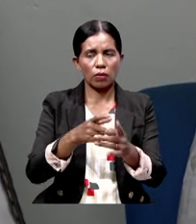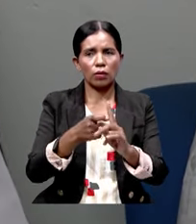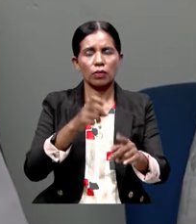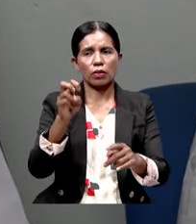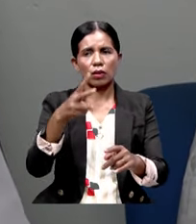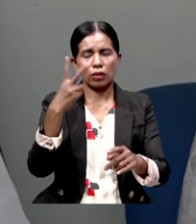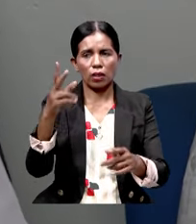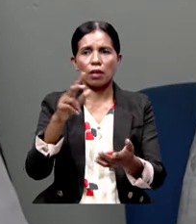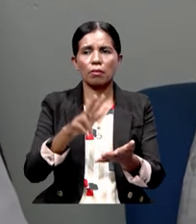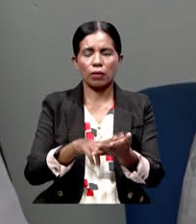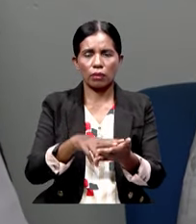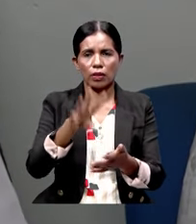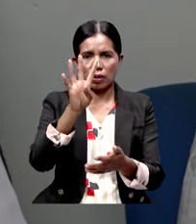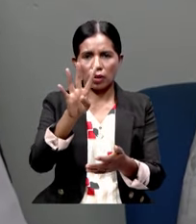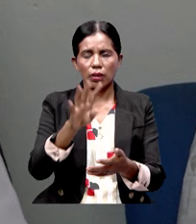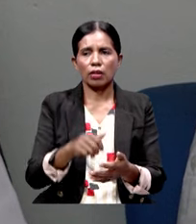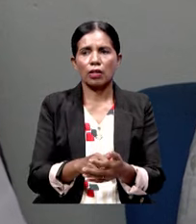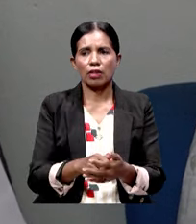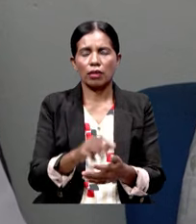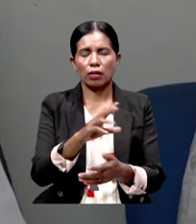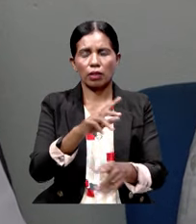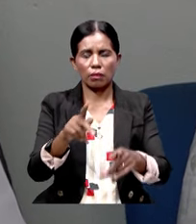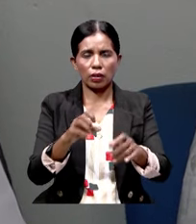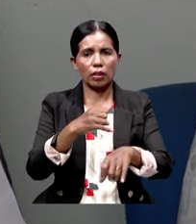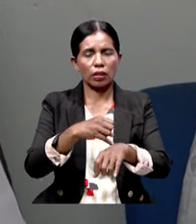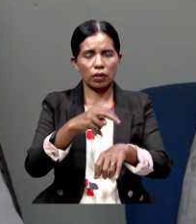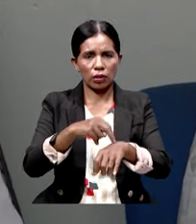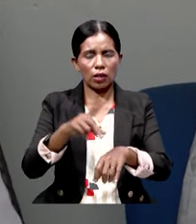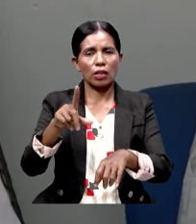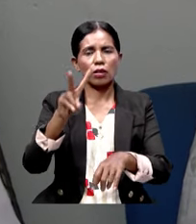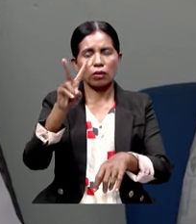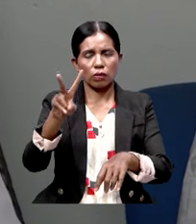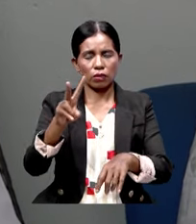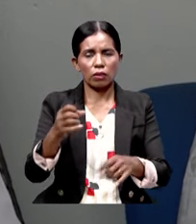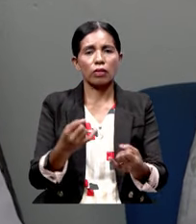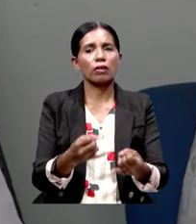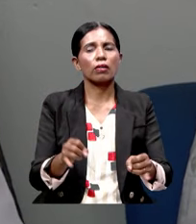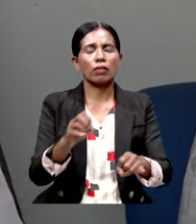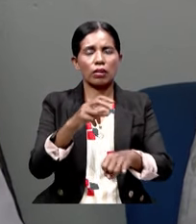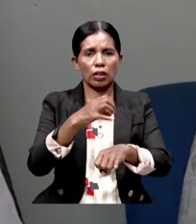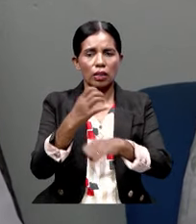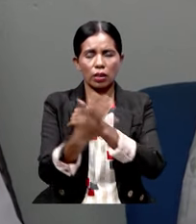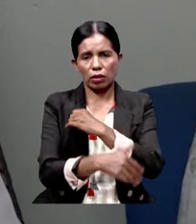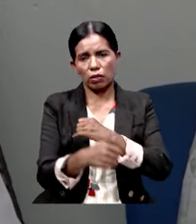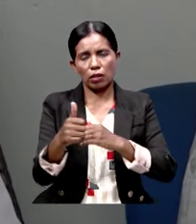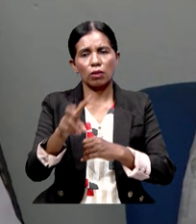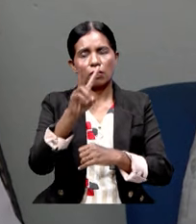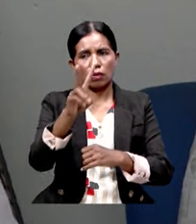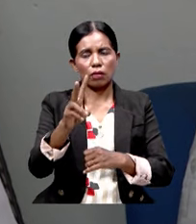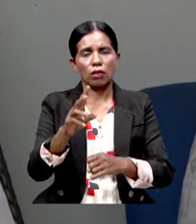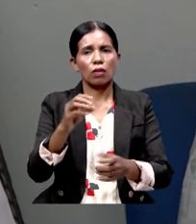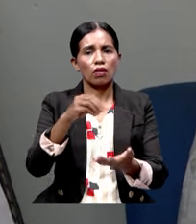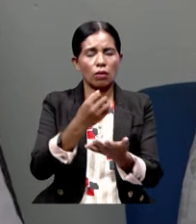Aprova HAT, investidor nacional rua, investidor estrangeiro rua. Total capital investimento,